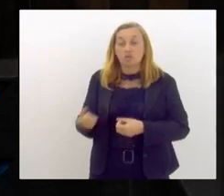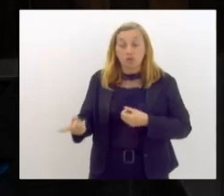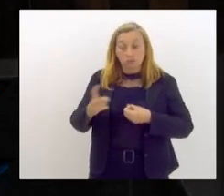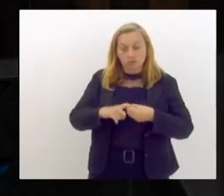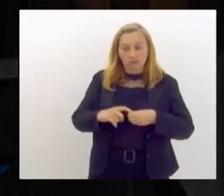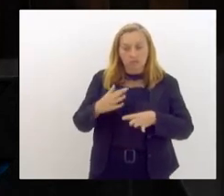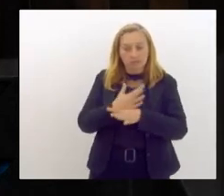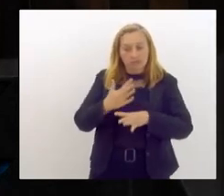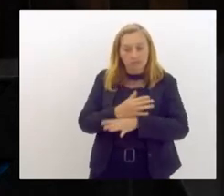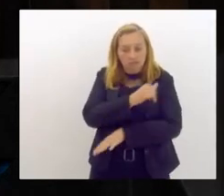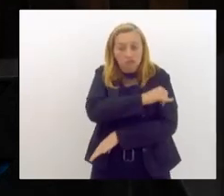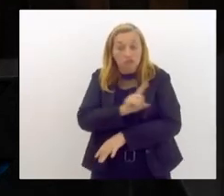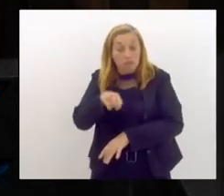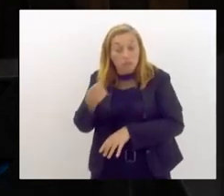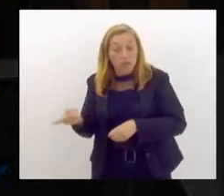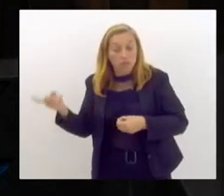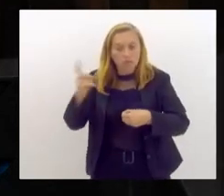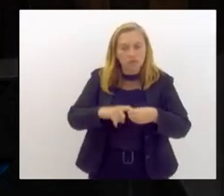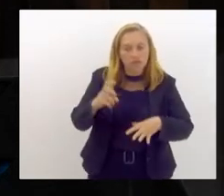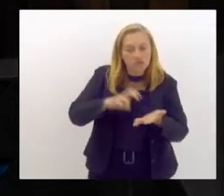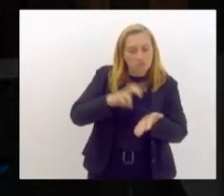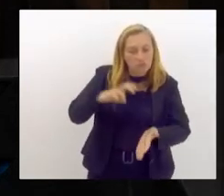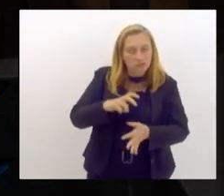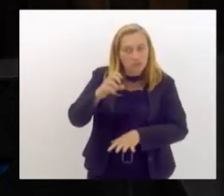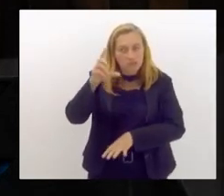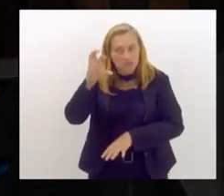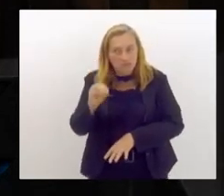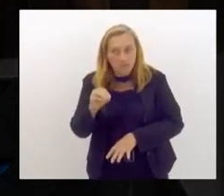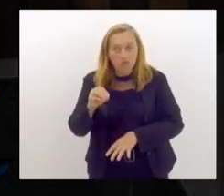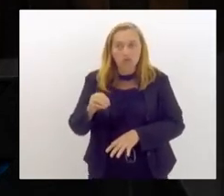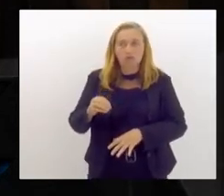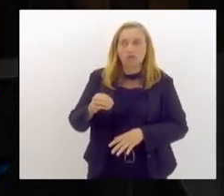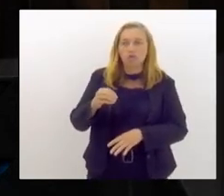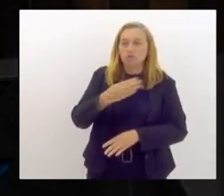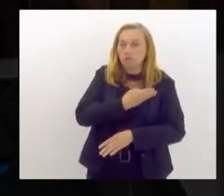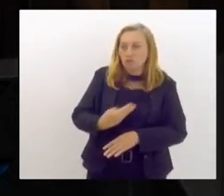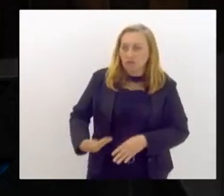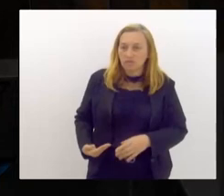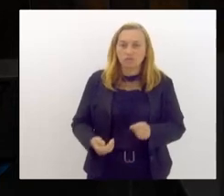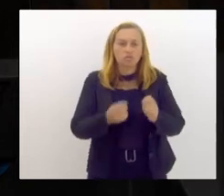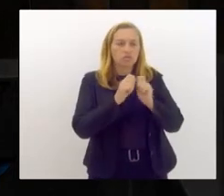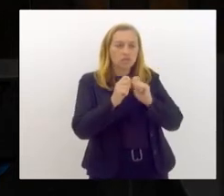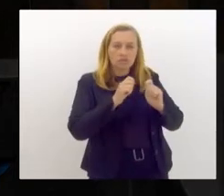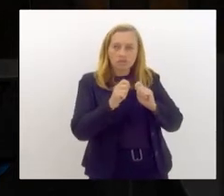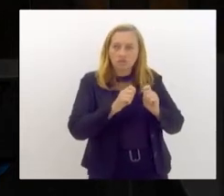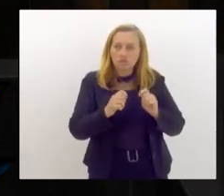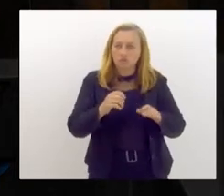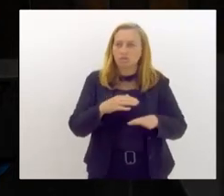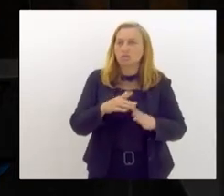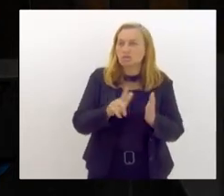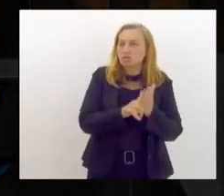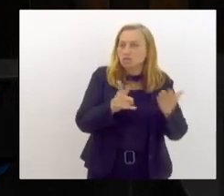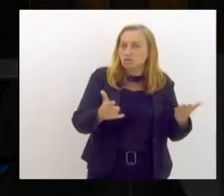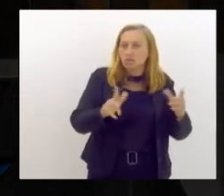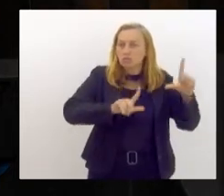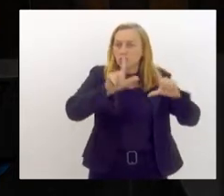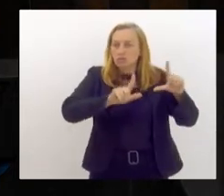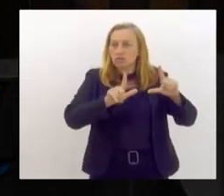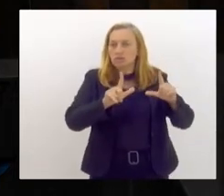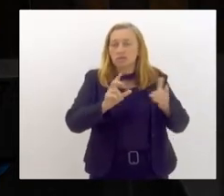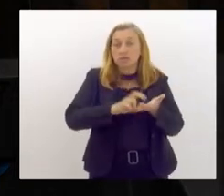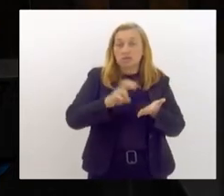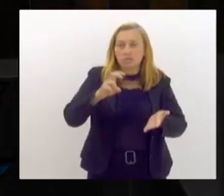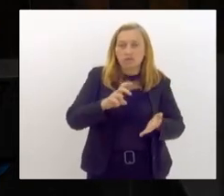Janeiro, depois voltei em seguida pela manhã cedo e o governador estava dando entrevista para os primeiros jornais, telejornais da manhã bem